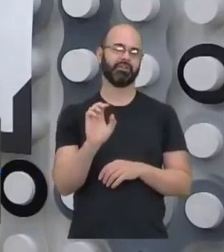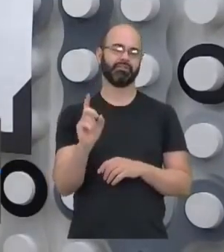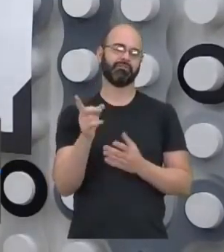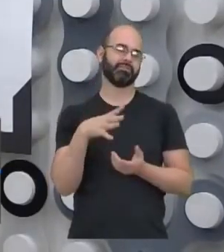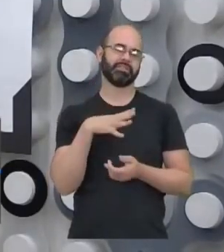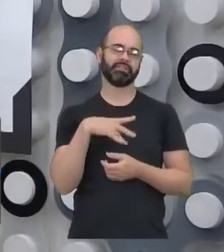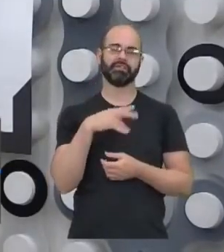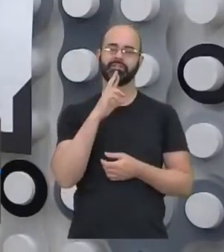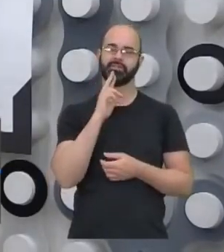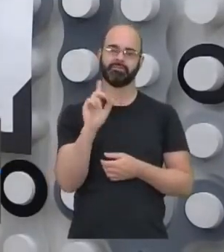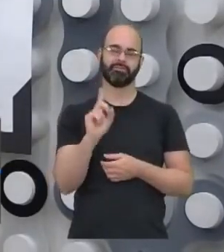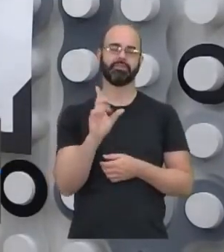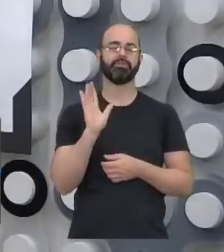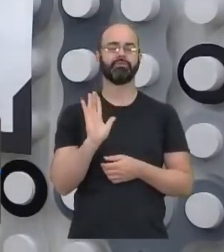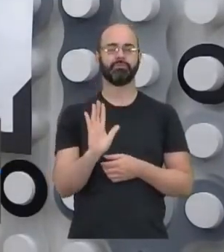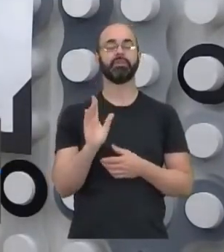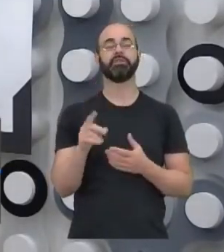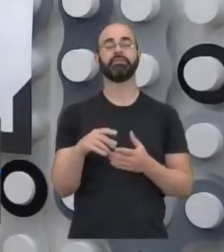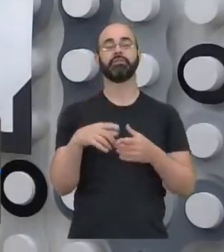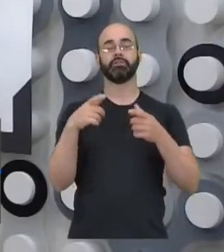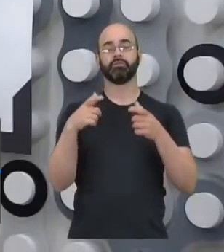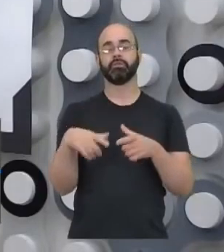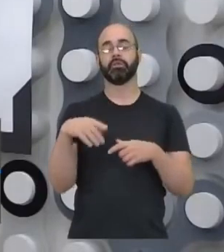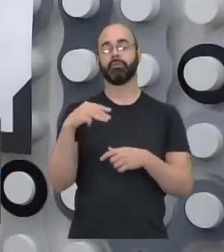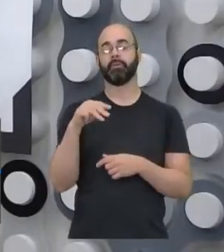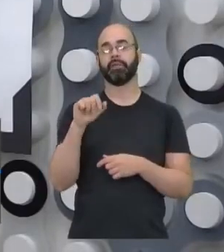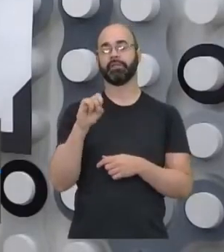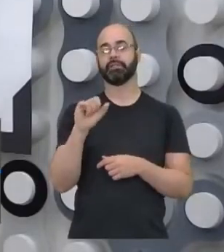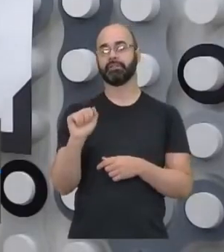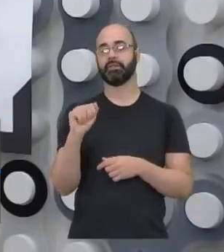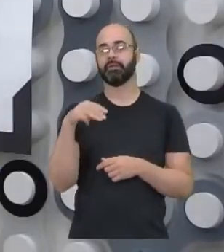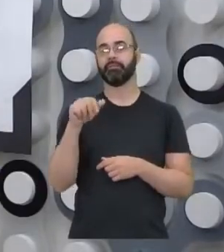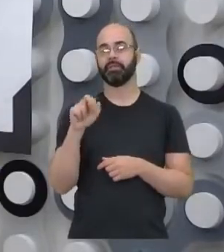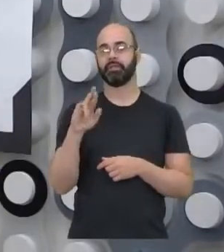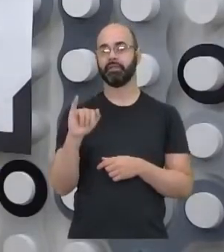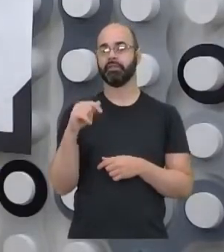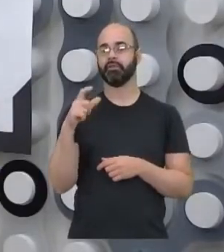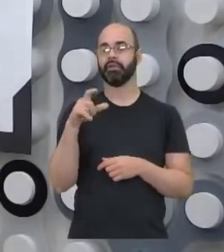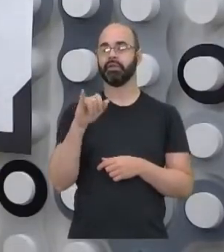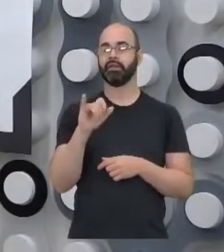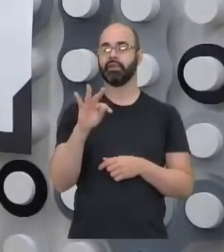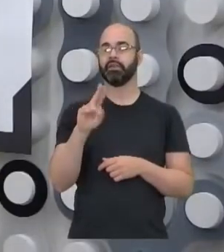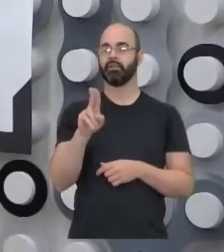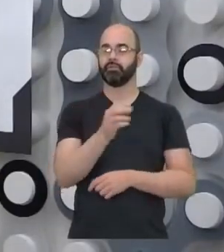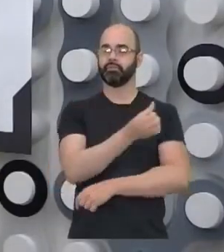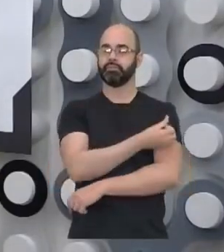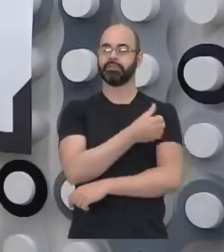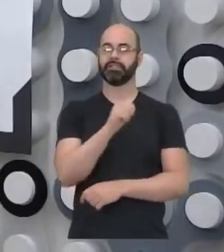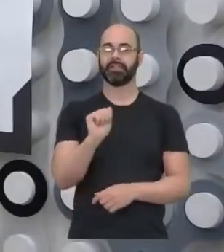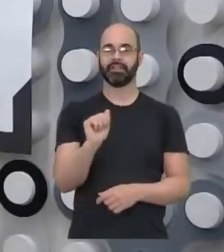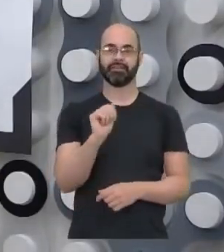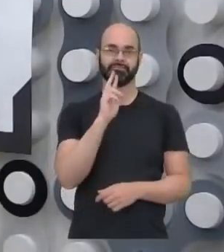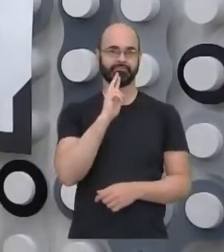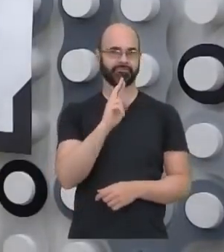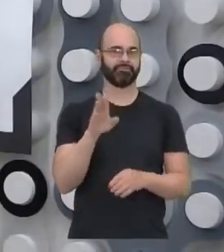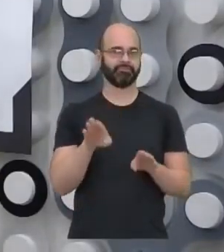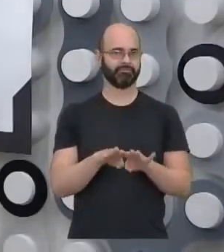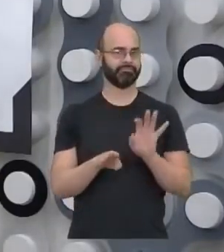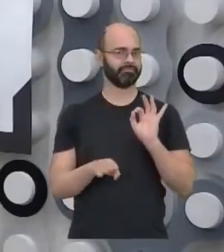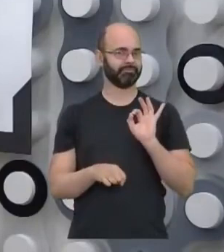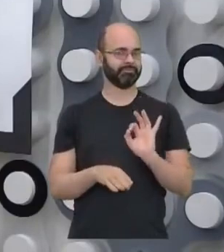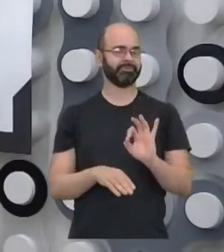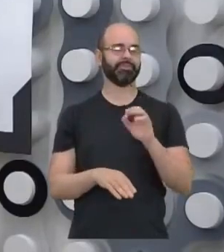nem o nome da escola, mas a escola estadual Mércia Maria Casarini de Itu, os alunos do 6º ano A, indicando pra gente também que é